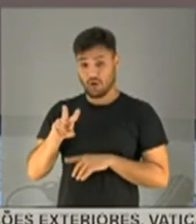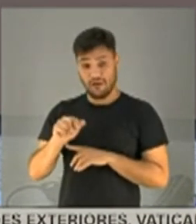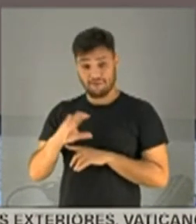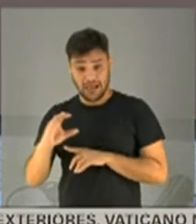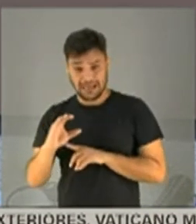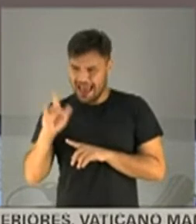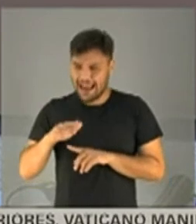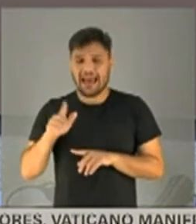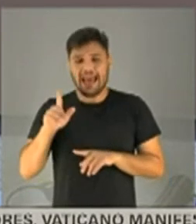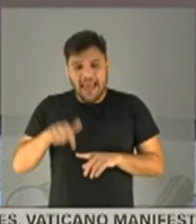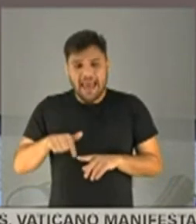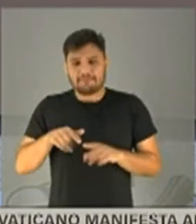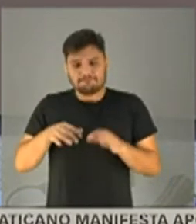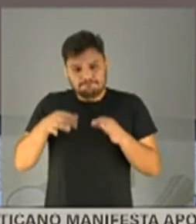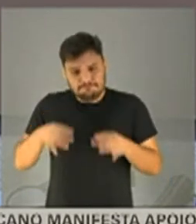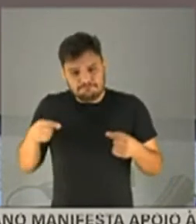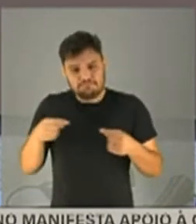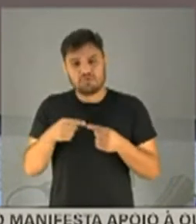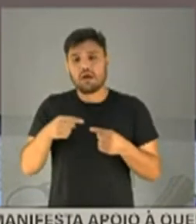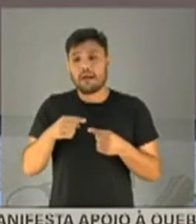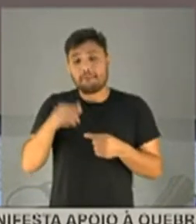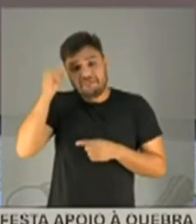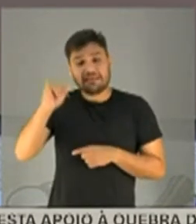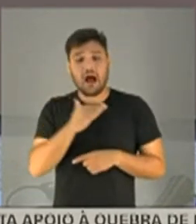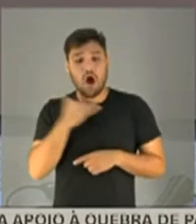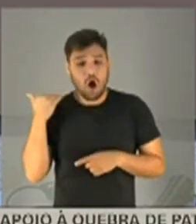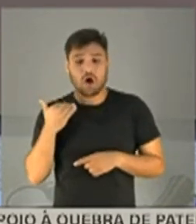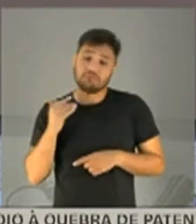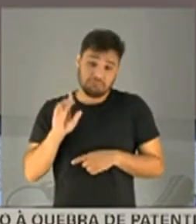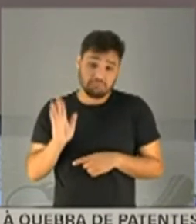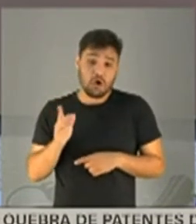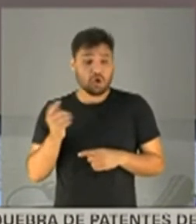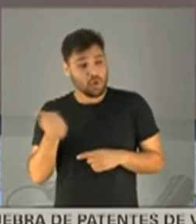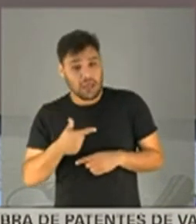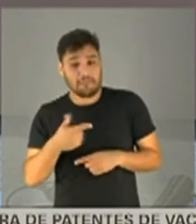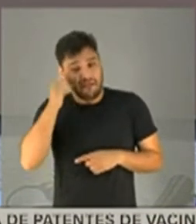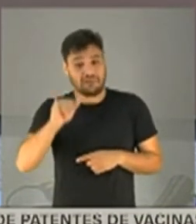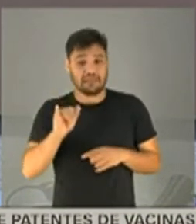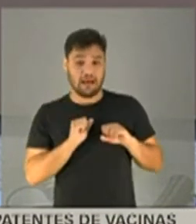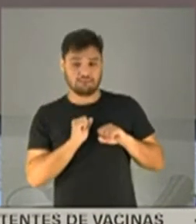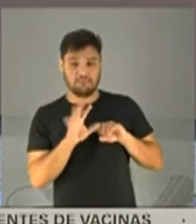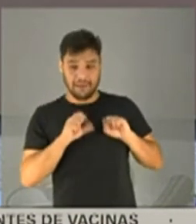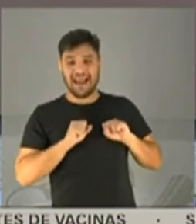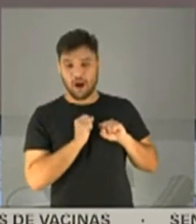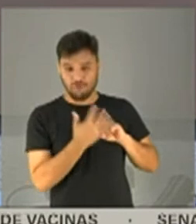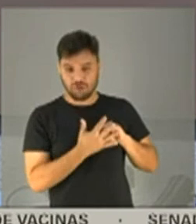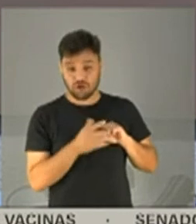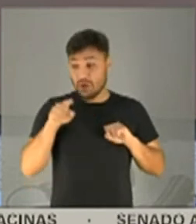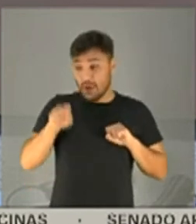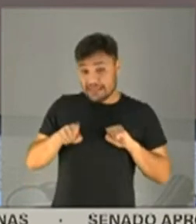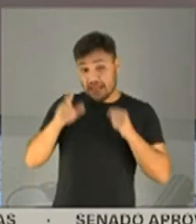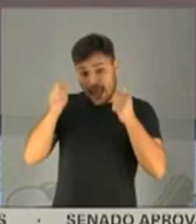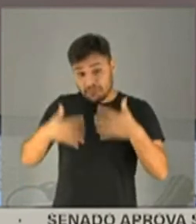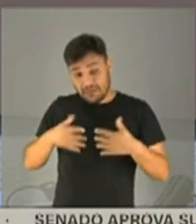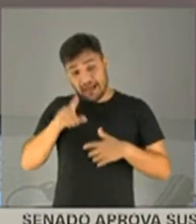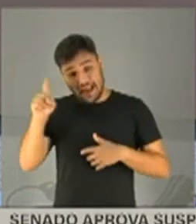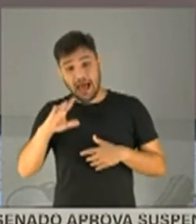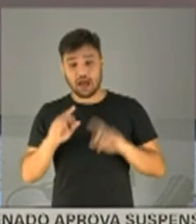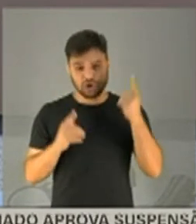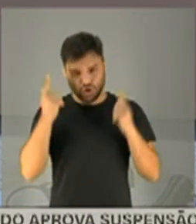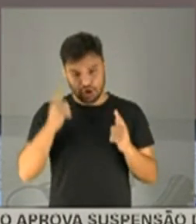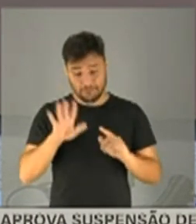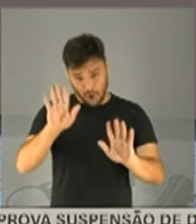muito mais eficaz para prevenir óbitos e hospitalizações do que para prevenir casos. Então, é essa a explicação do dado do Chile. Precisamos